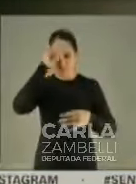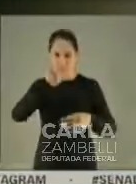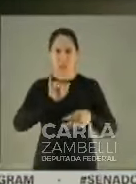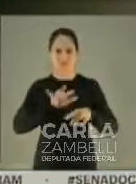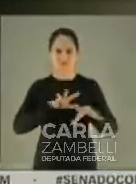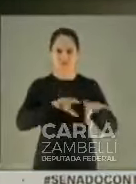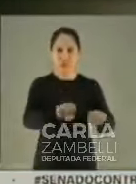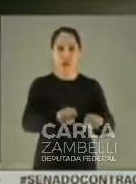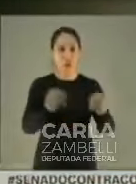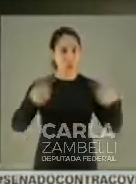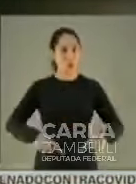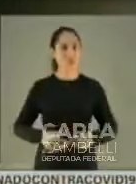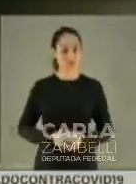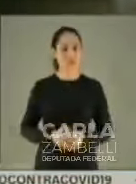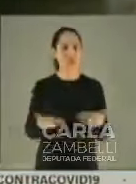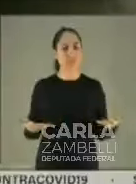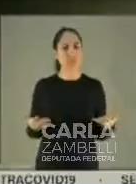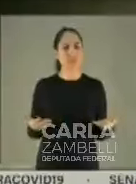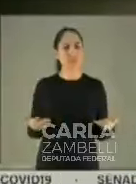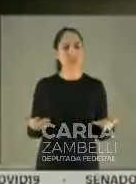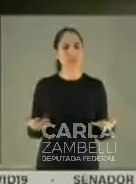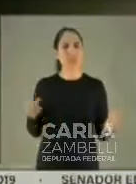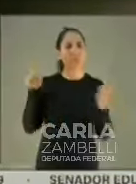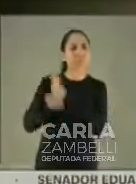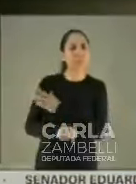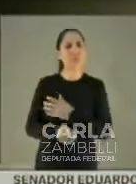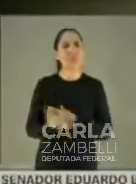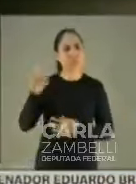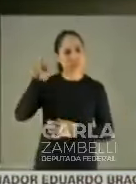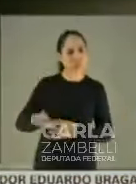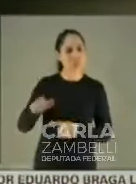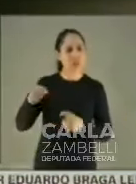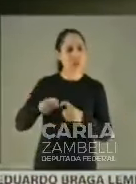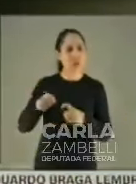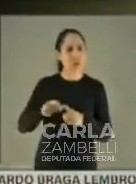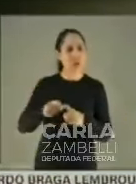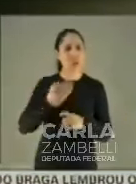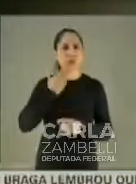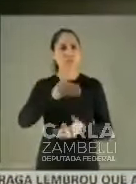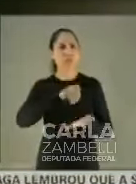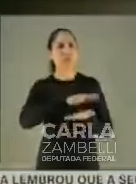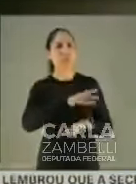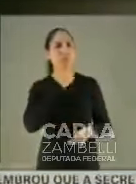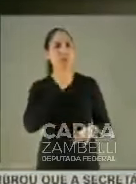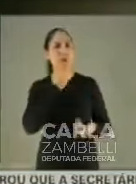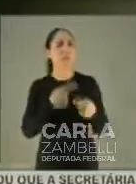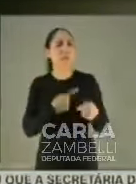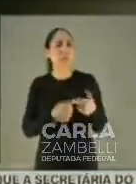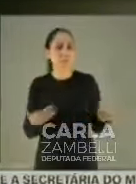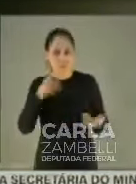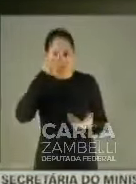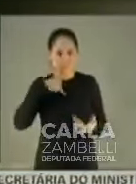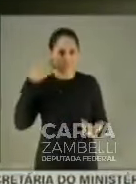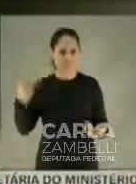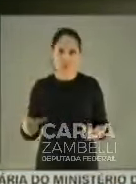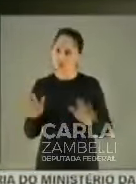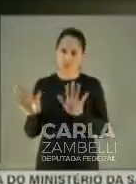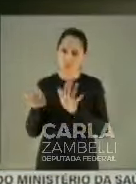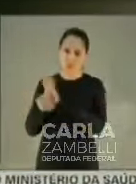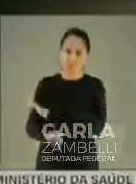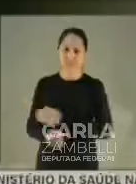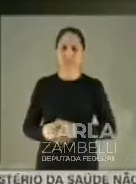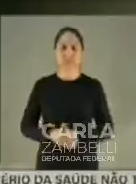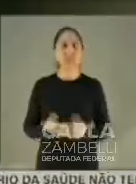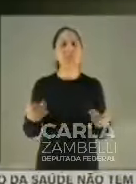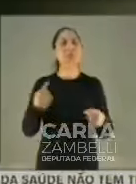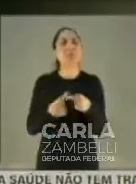a senhora disse lá que era a favor, por que que a senhora não pediu demissão ainda, que isso é uma questão pessoal, não vou perguntar à senhora, mas eu me pergunto,